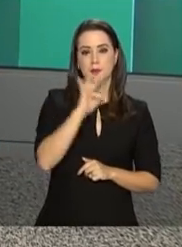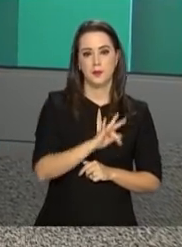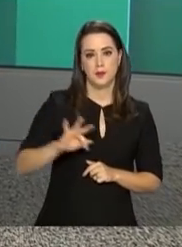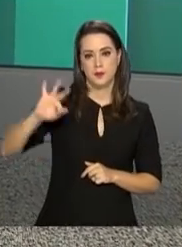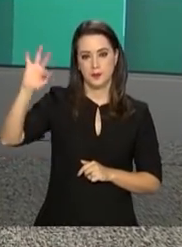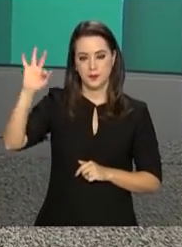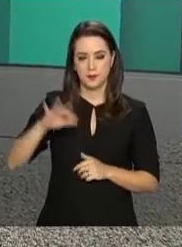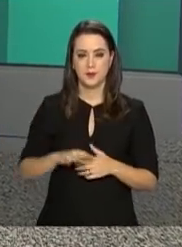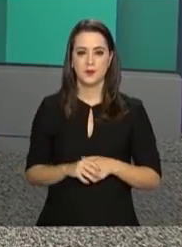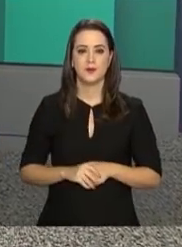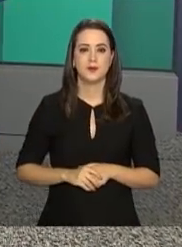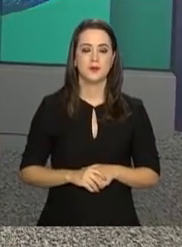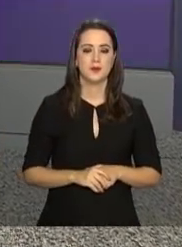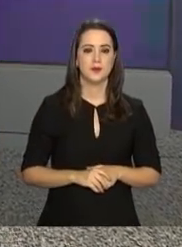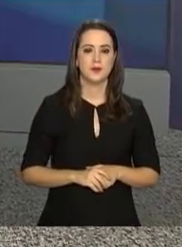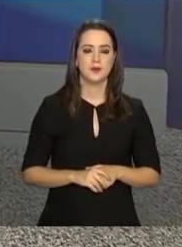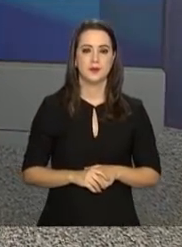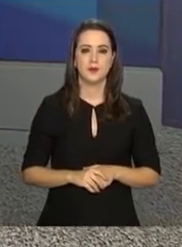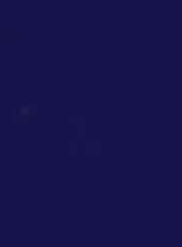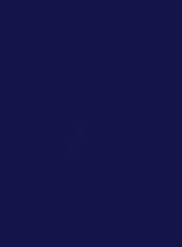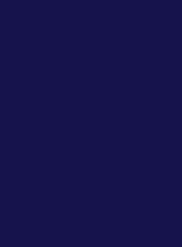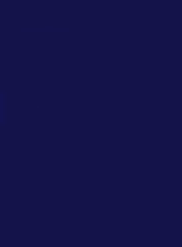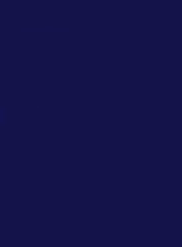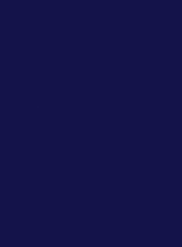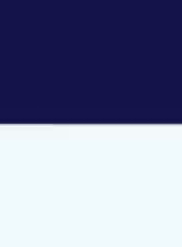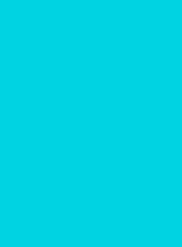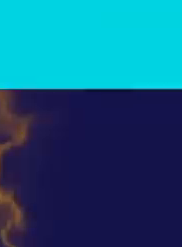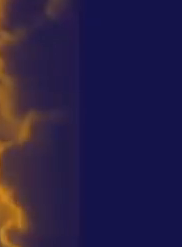NBR e a TV do Governo Federal